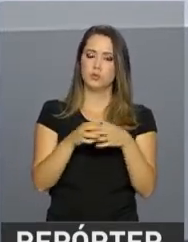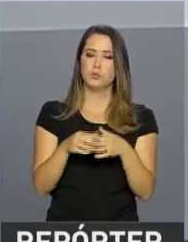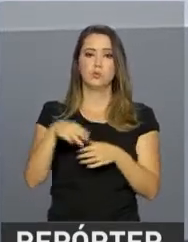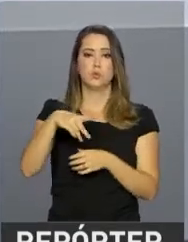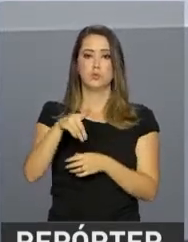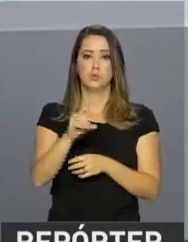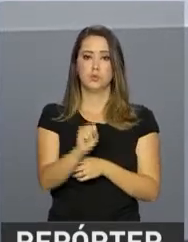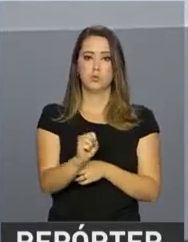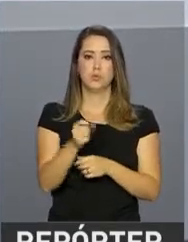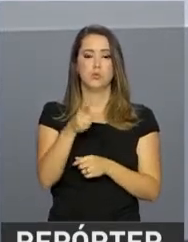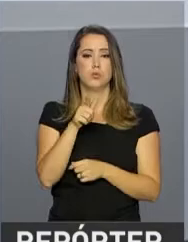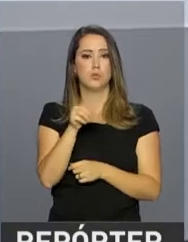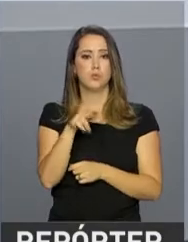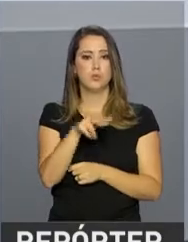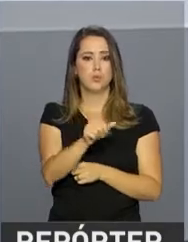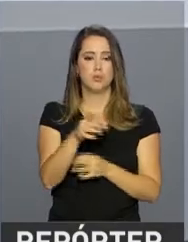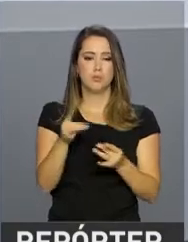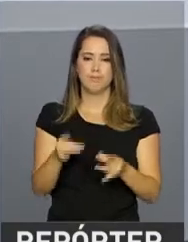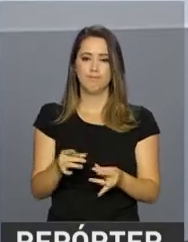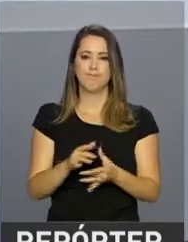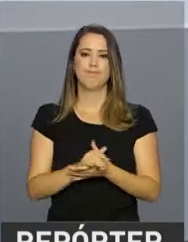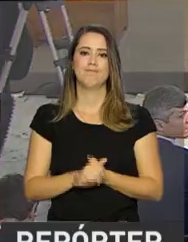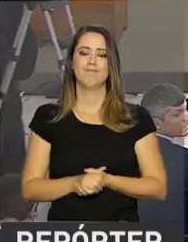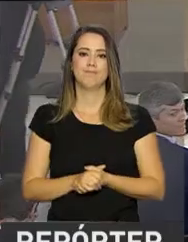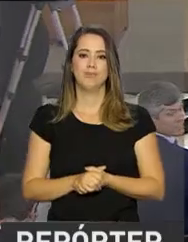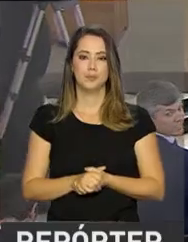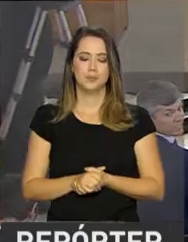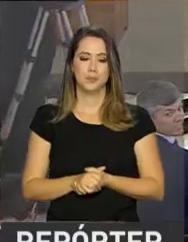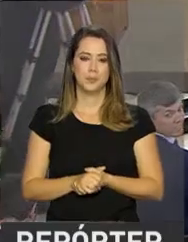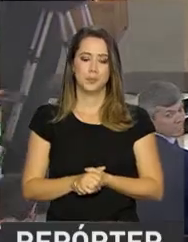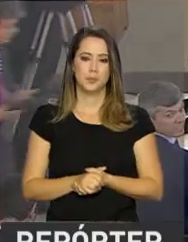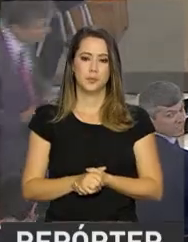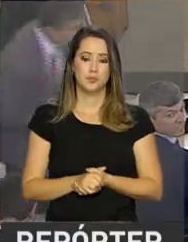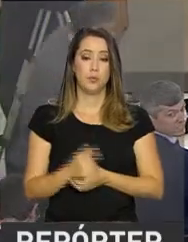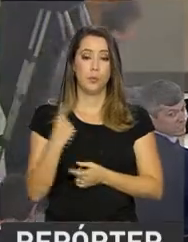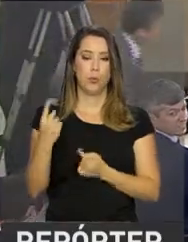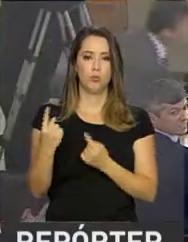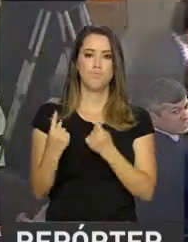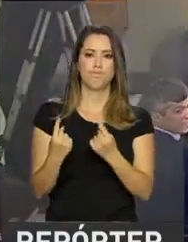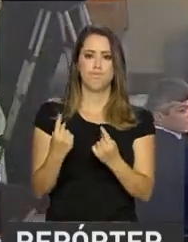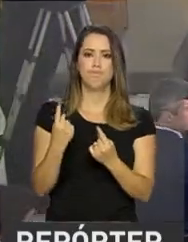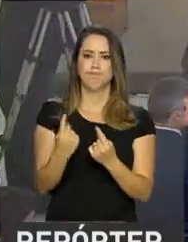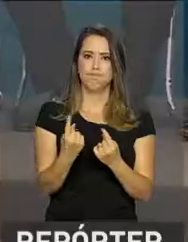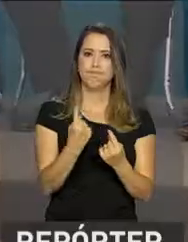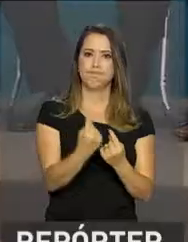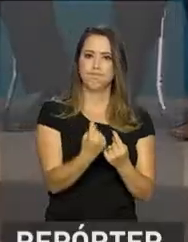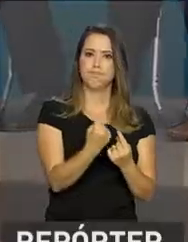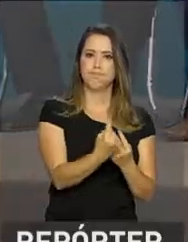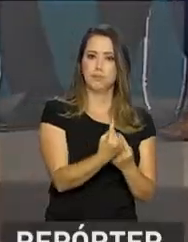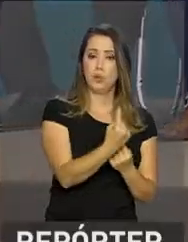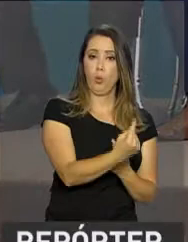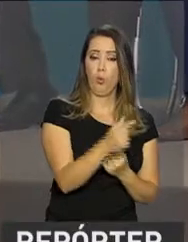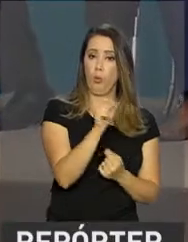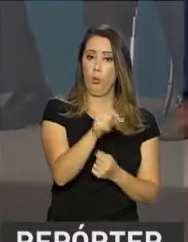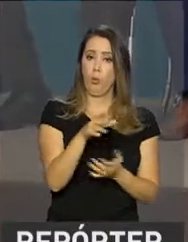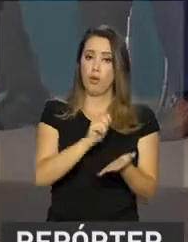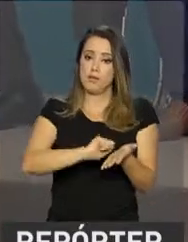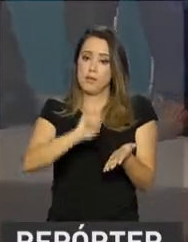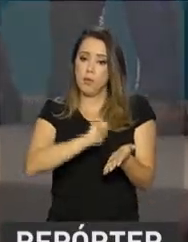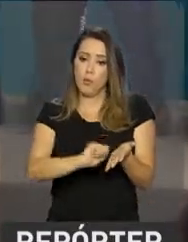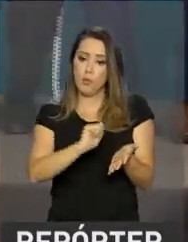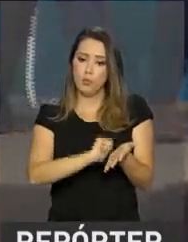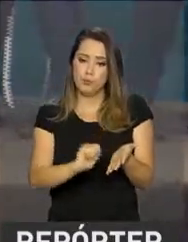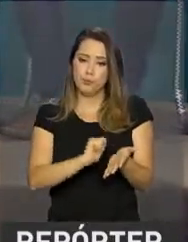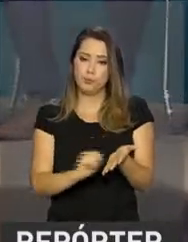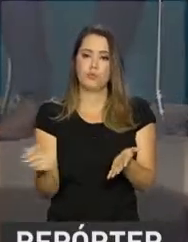social na reportagem de ana karin 1 a 1 o presidente michel temer assinou a nomeação dos novos